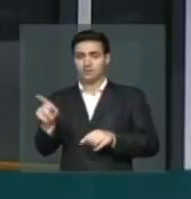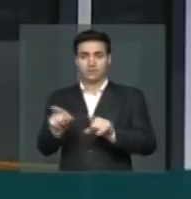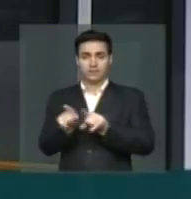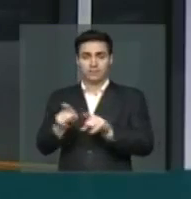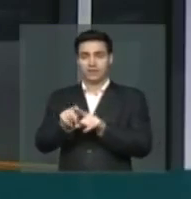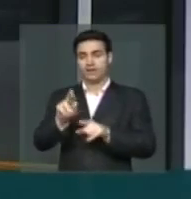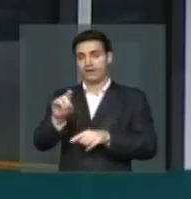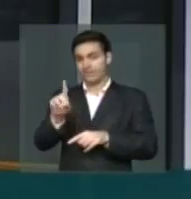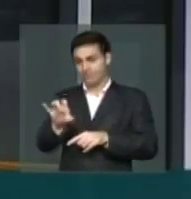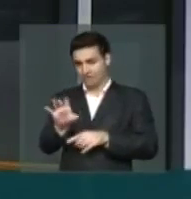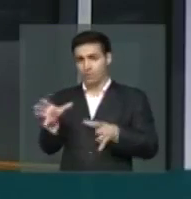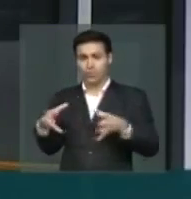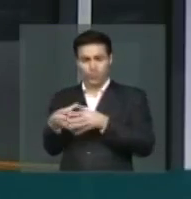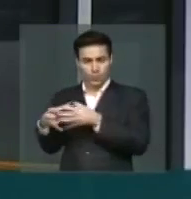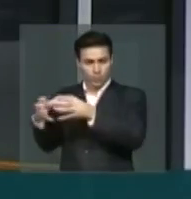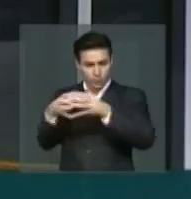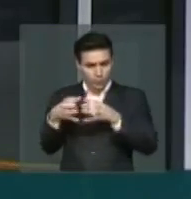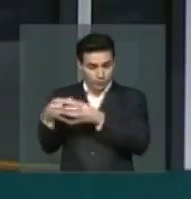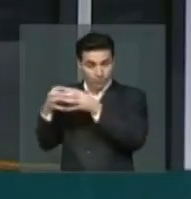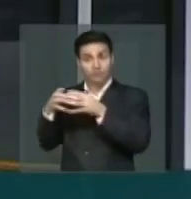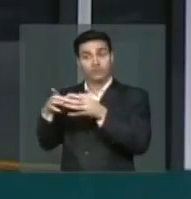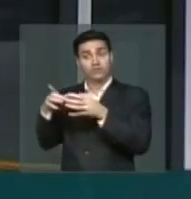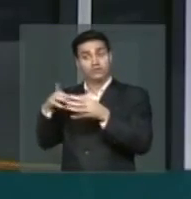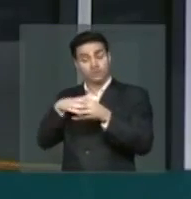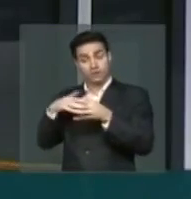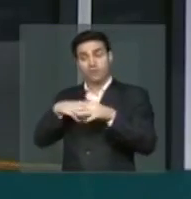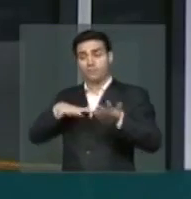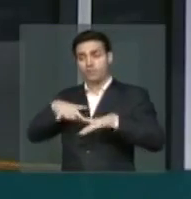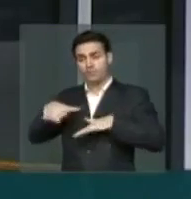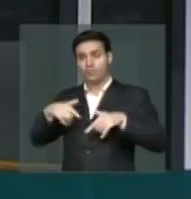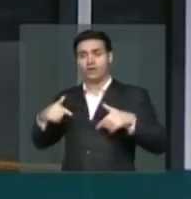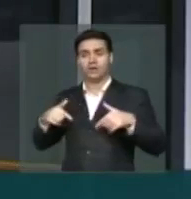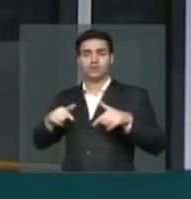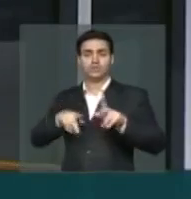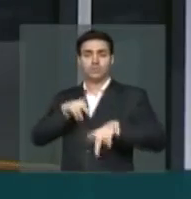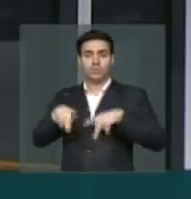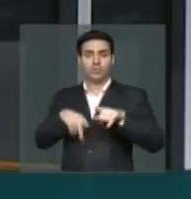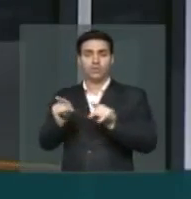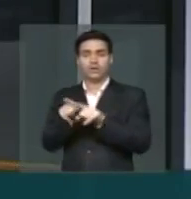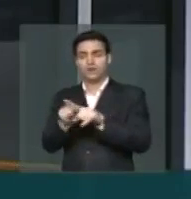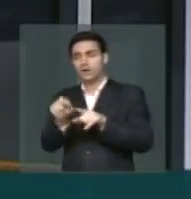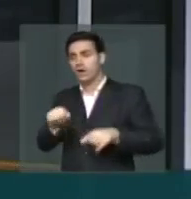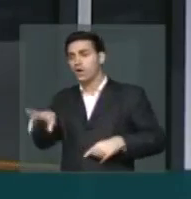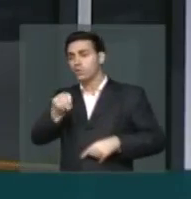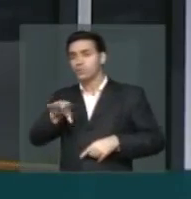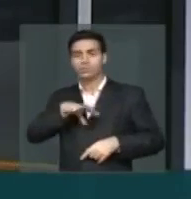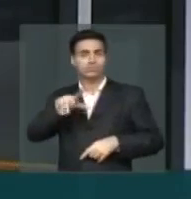Rede Sustentabilidade, movimentos populares e estudantis,